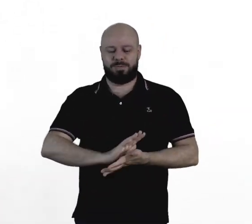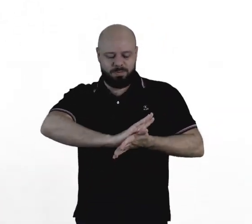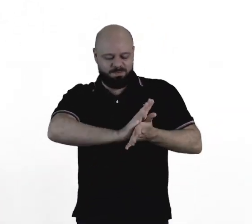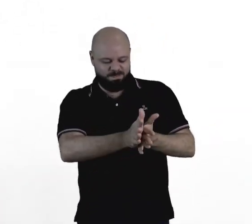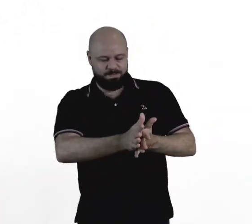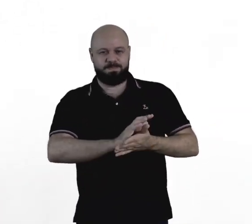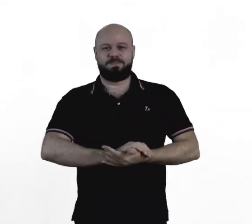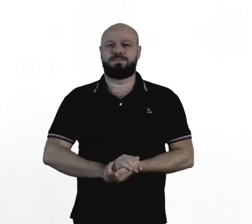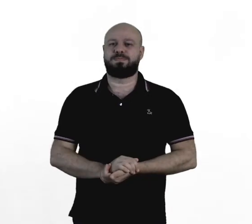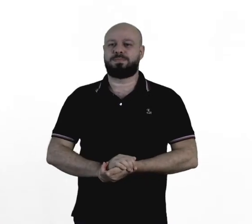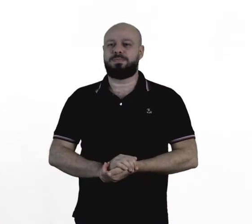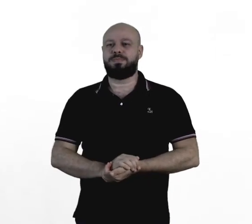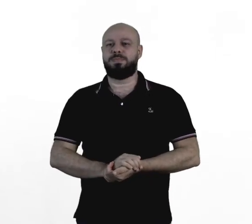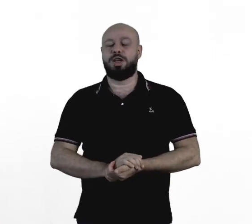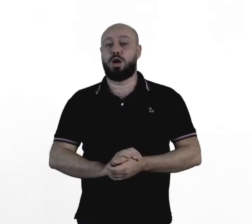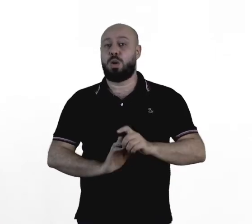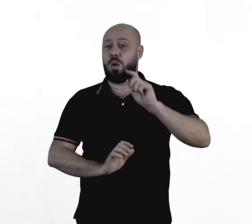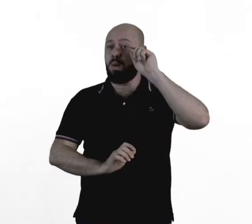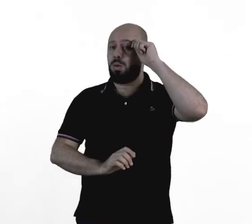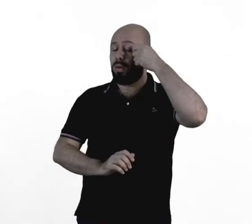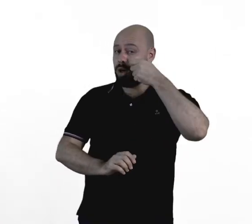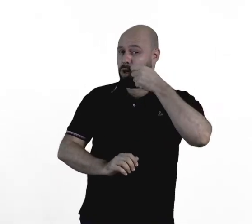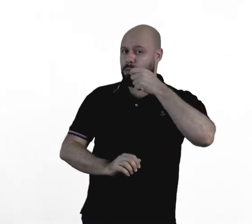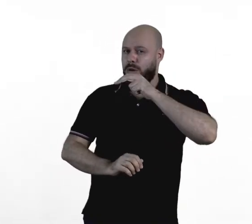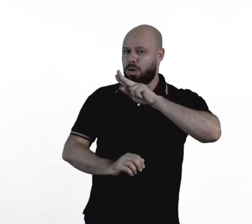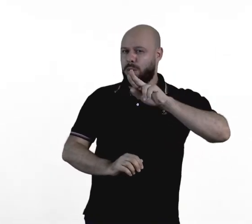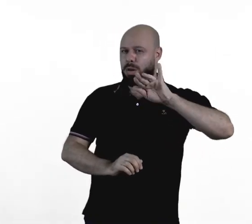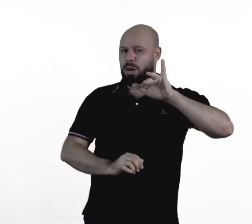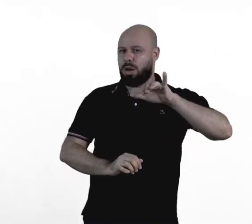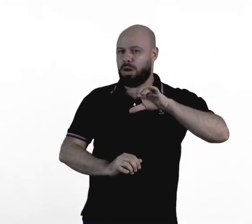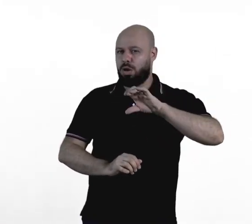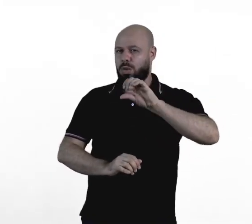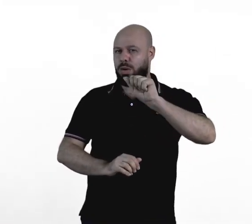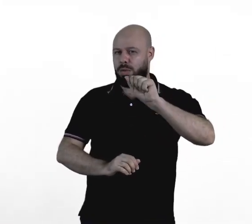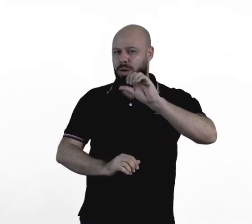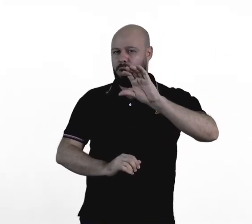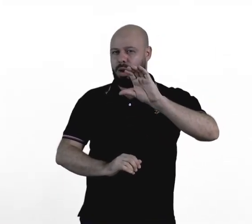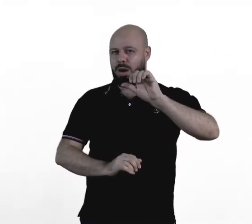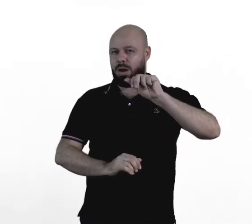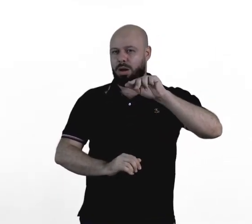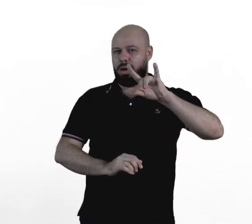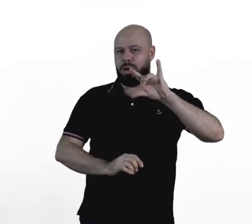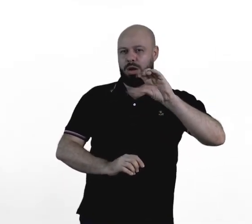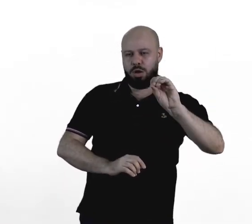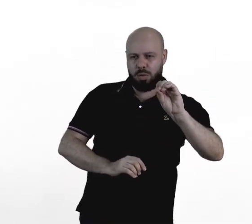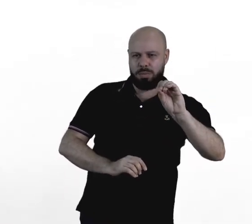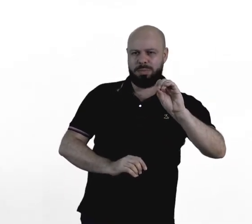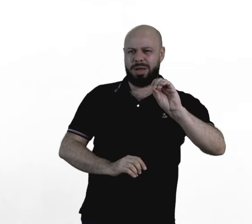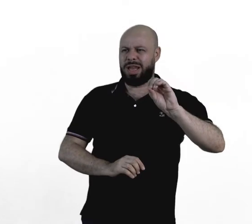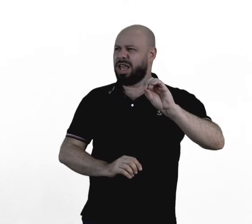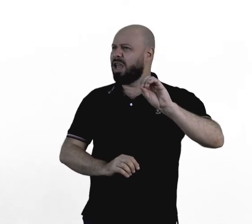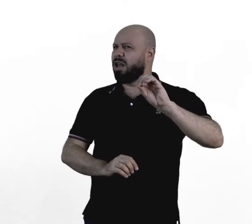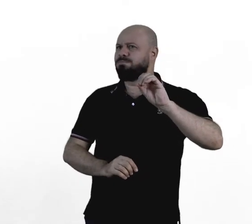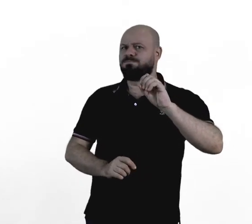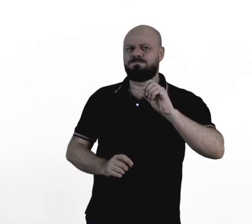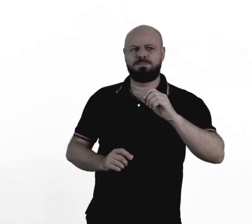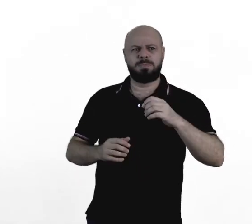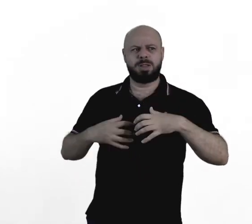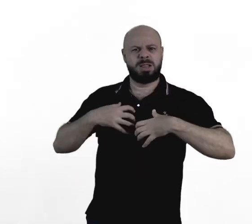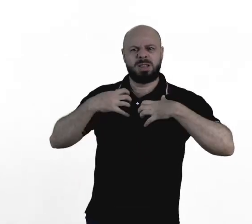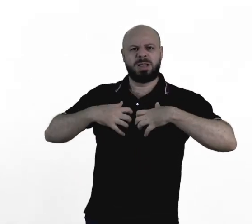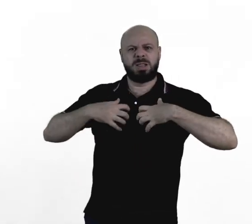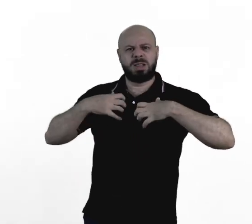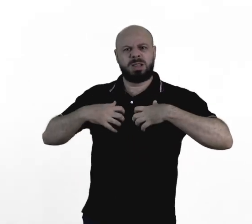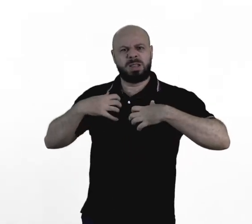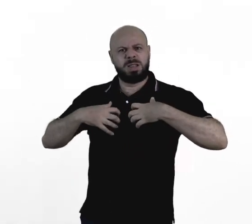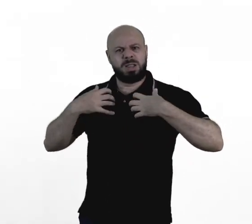Um negro chamado João Cândido, ele ficou extremamente indignado,